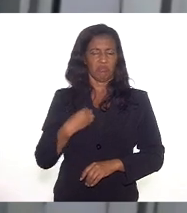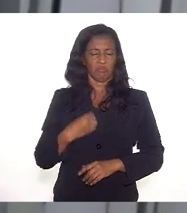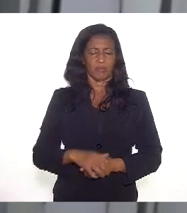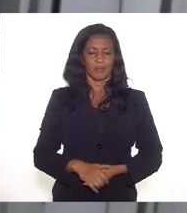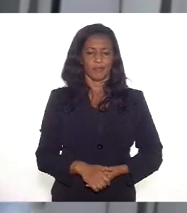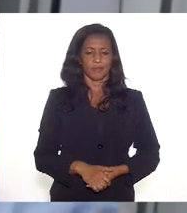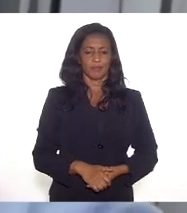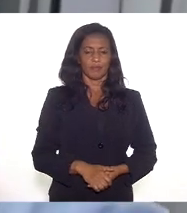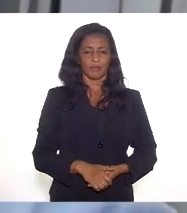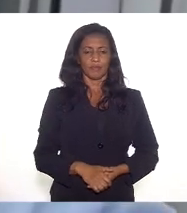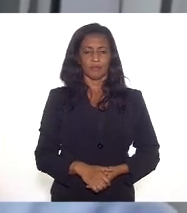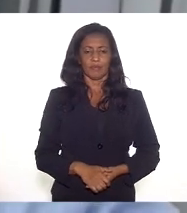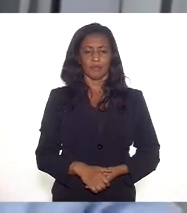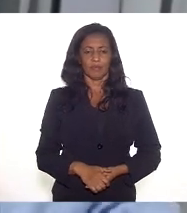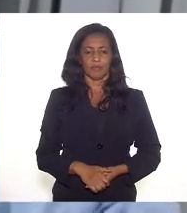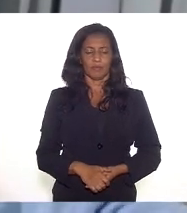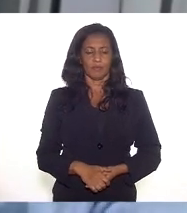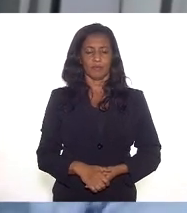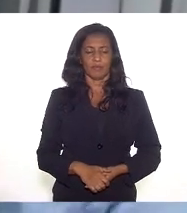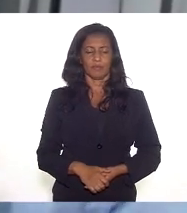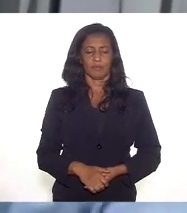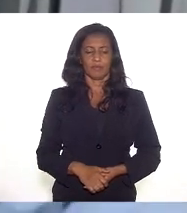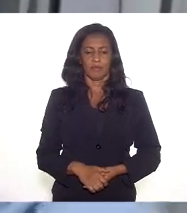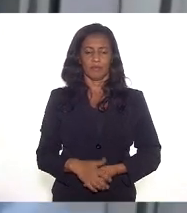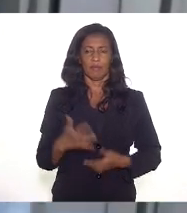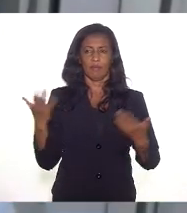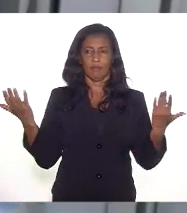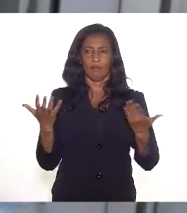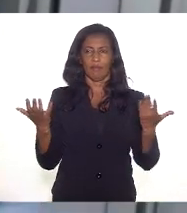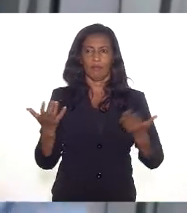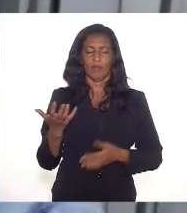registro. Isso dito, deputada Marta Rocha, eu quero